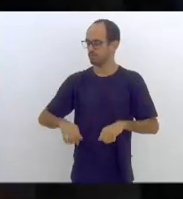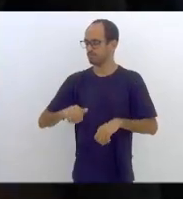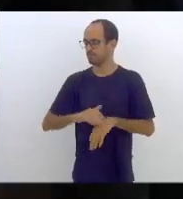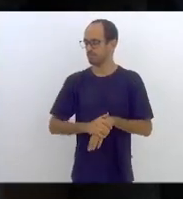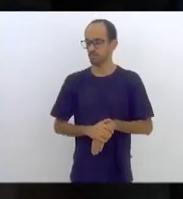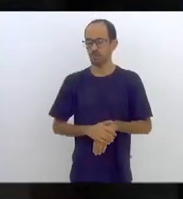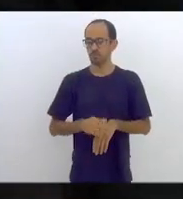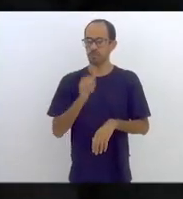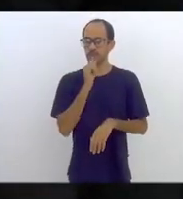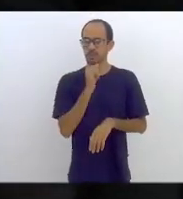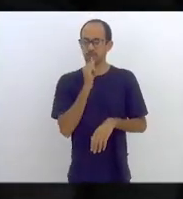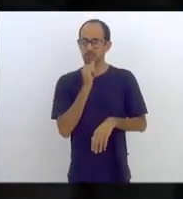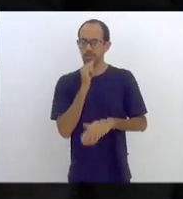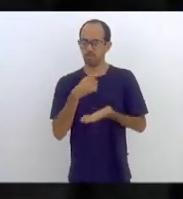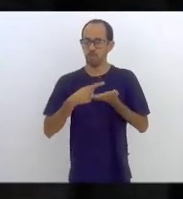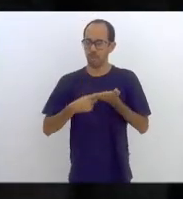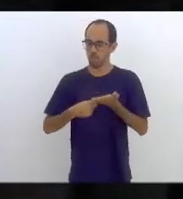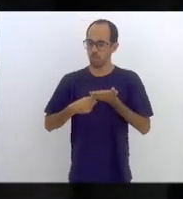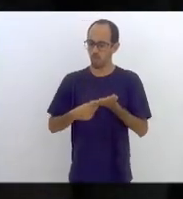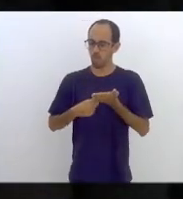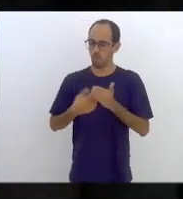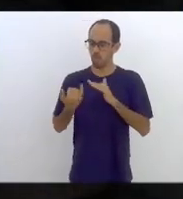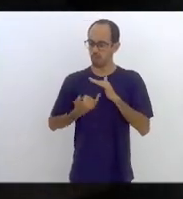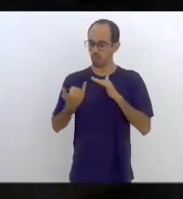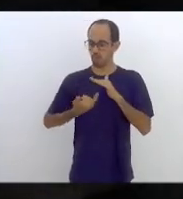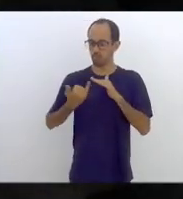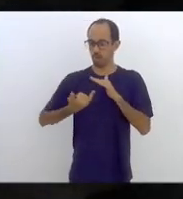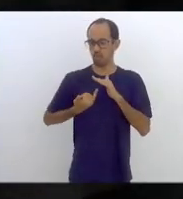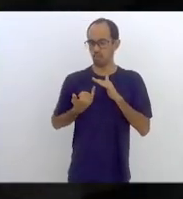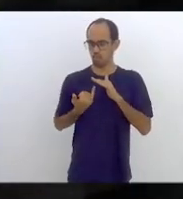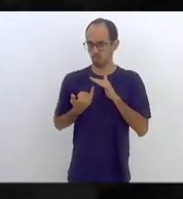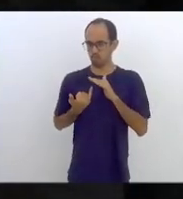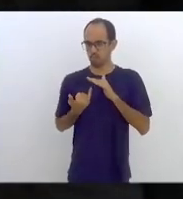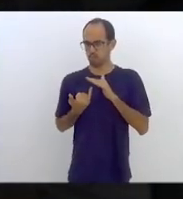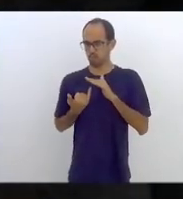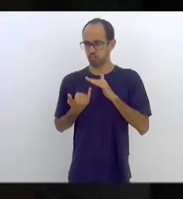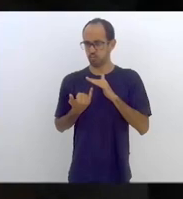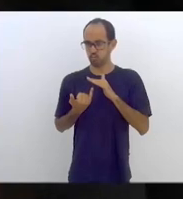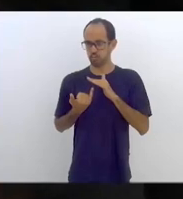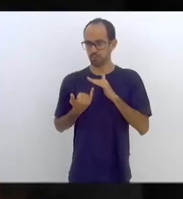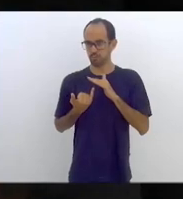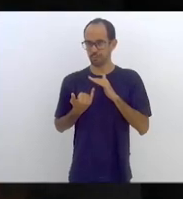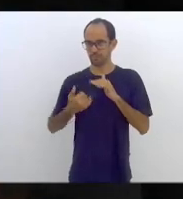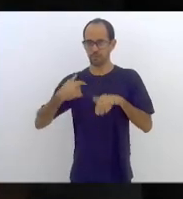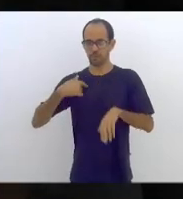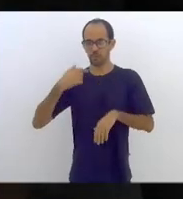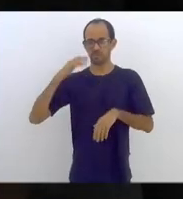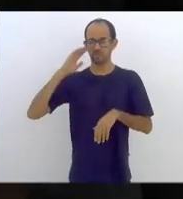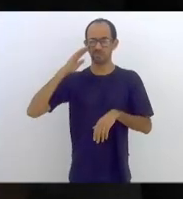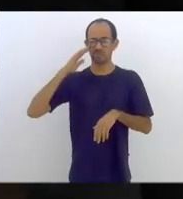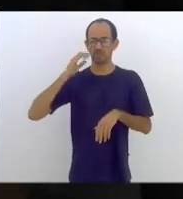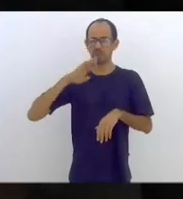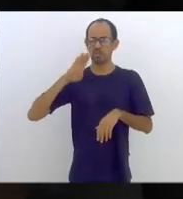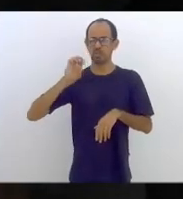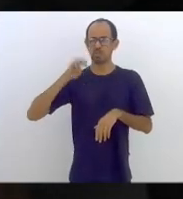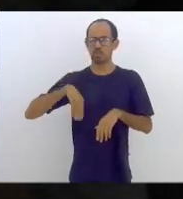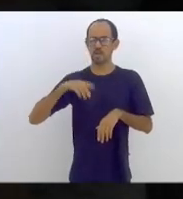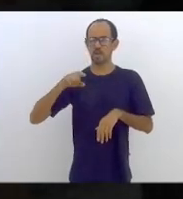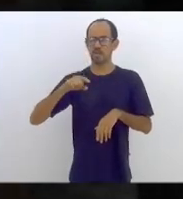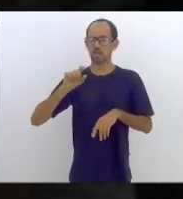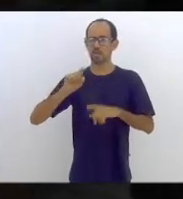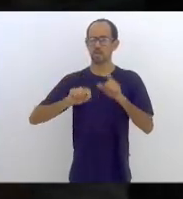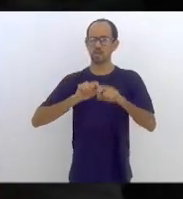do acordo informal né Não Não compreendo bem que figura É esta como que ela pode ser